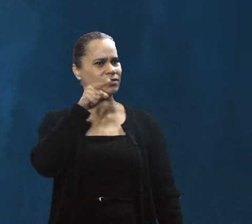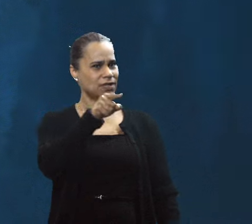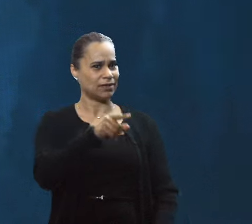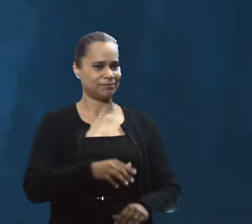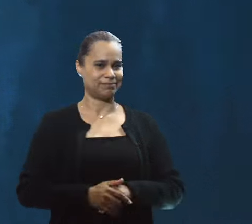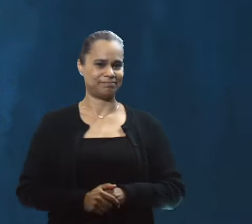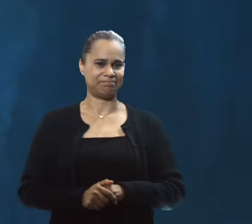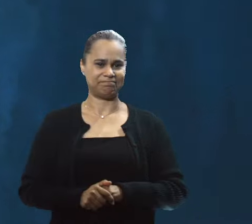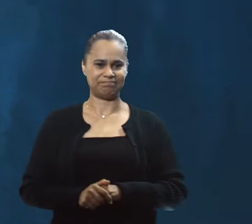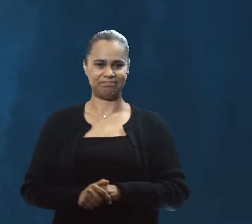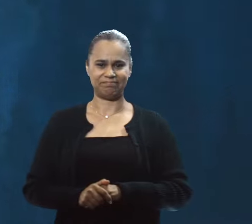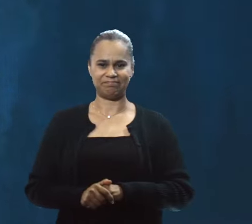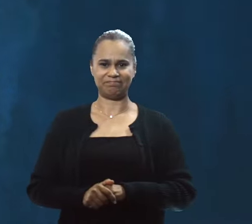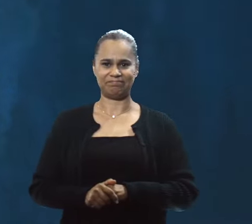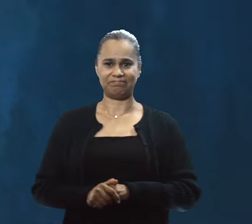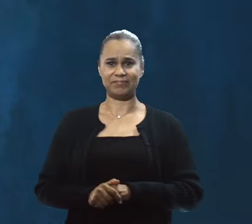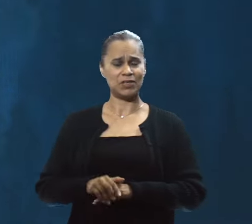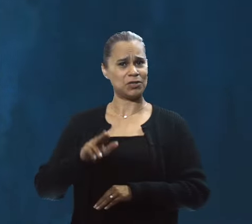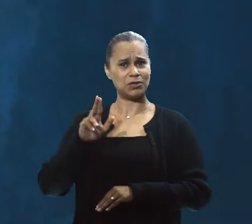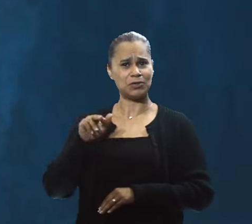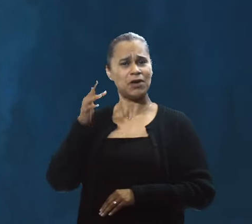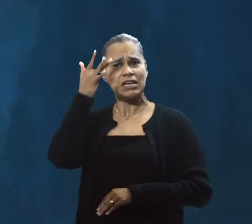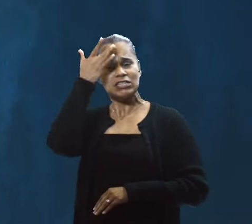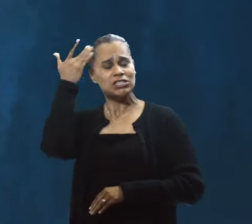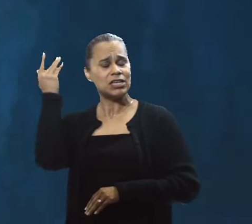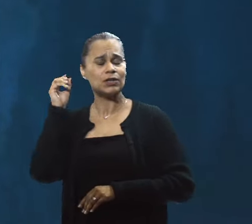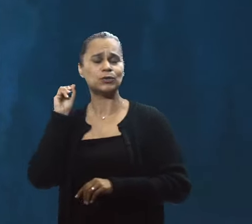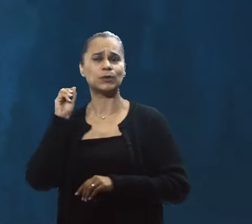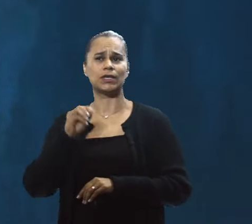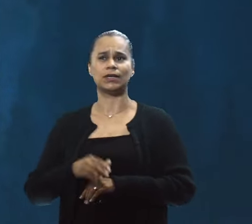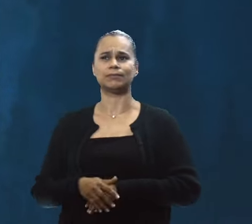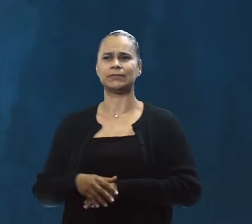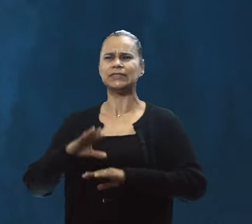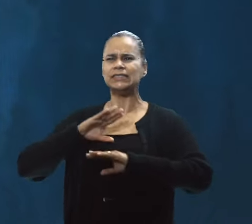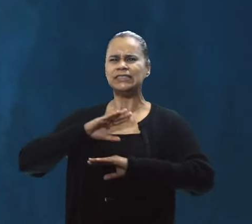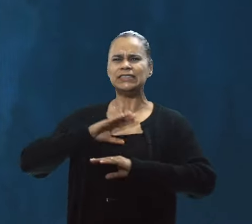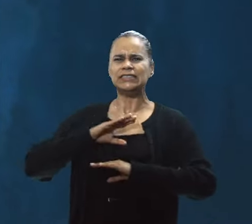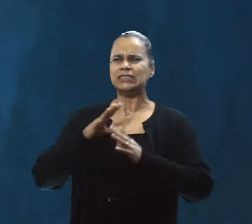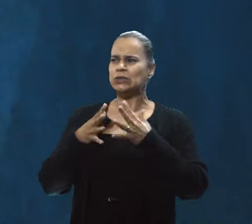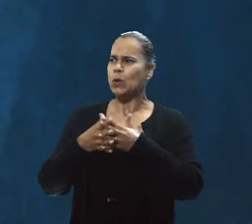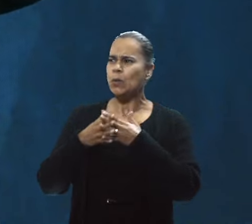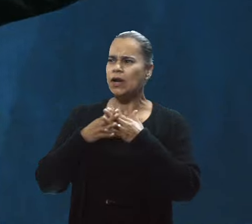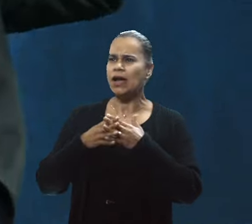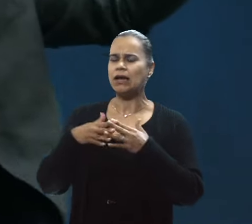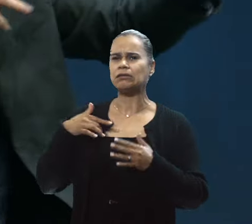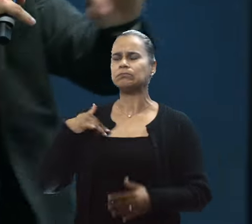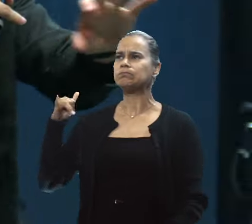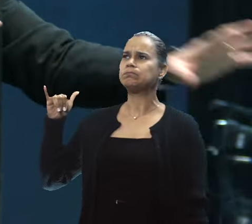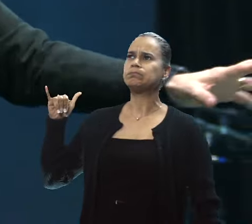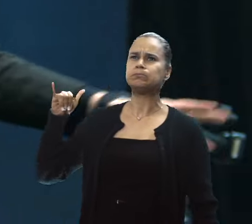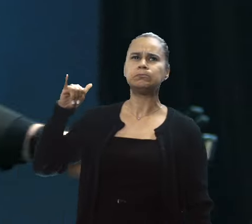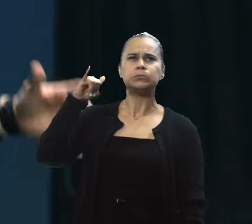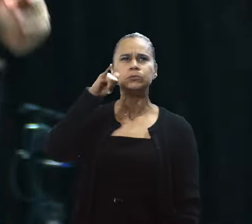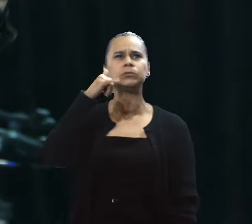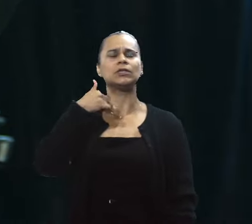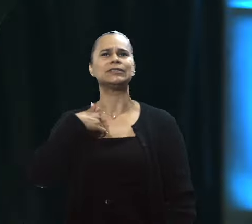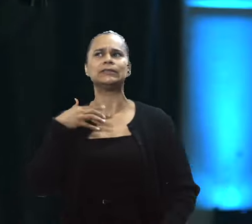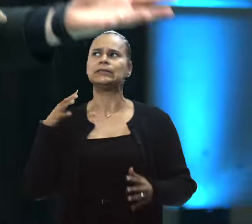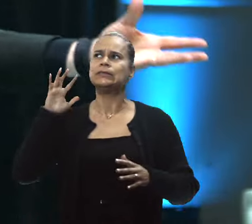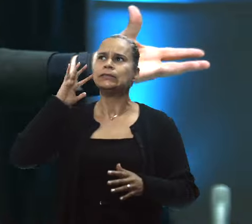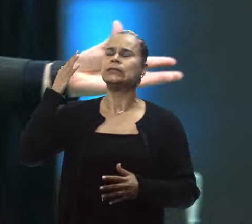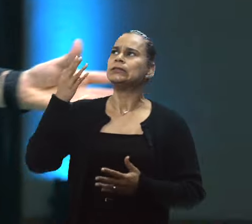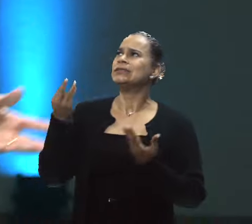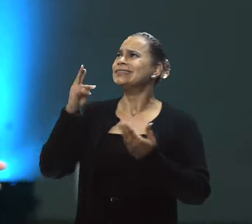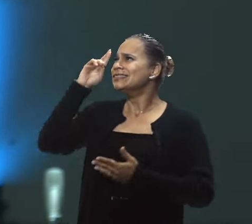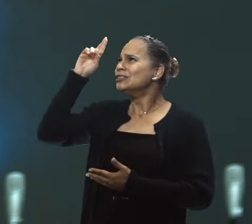você. Eu nunca me esqueço, um dia que eu estava numa situação complicada aqui, peguei um avião, tinha que resolver, e eu estava: Senhor, será